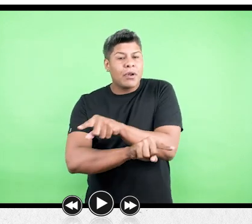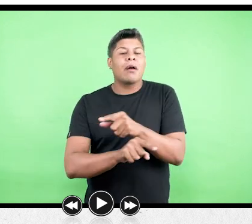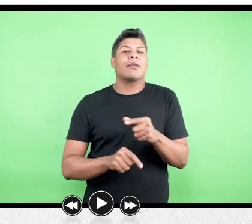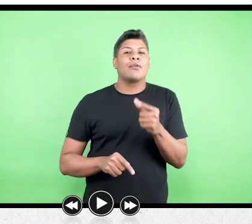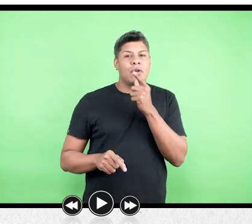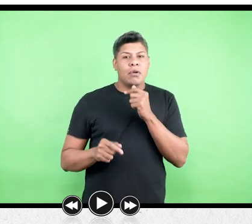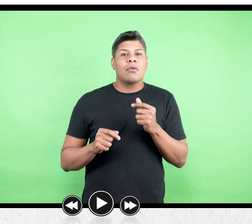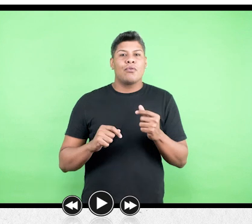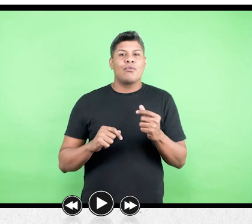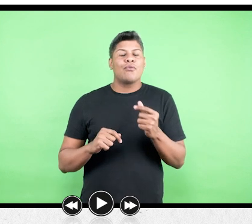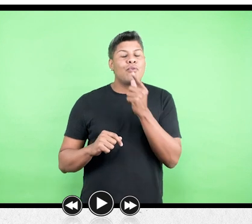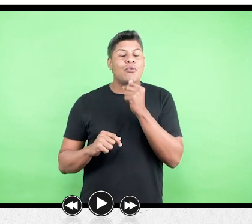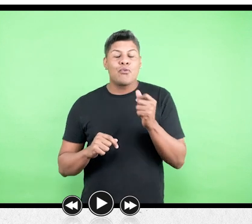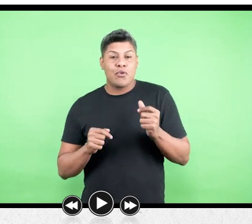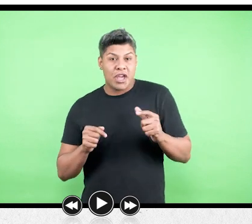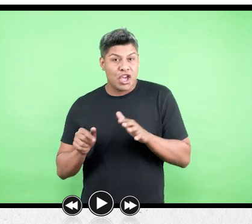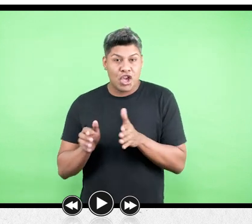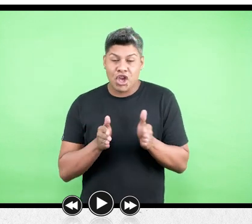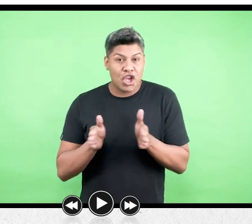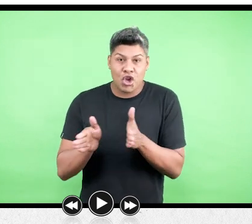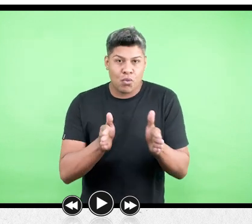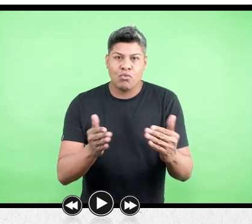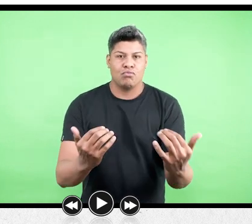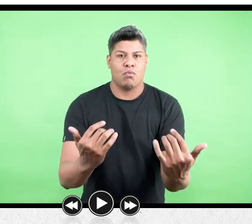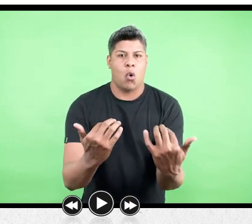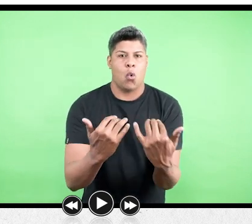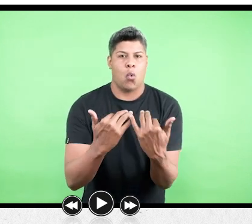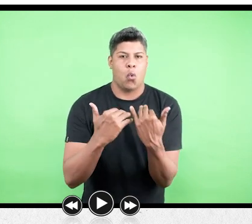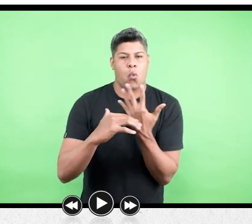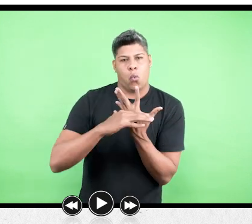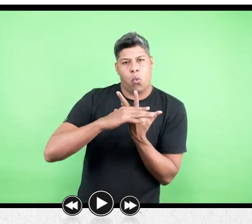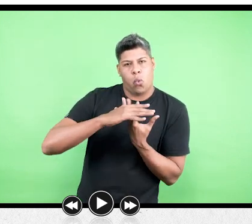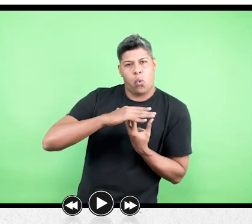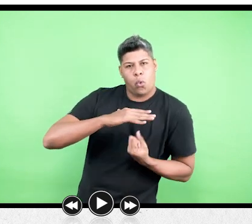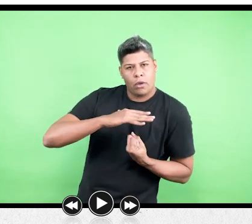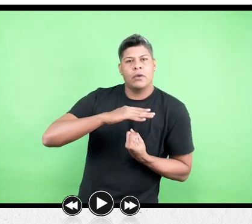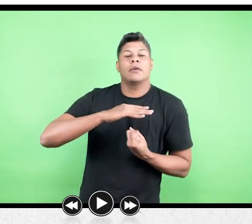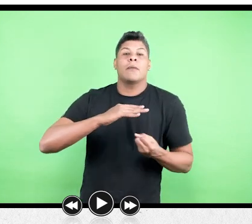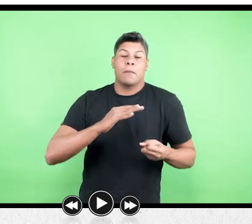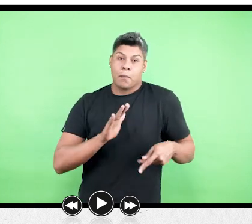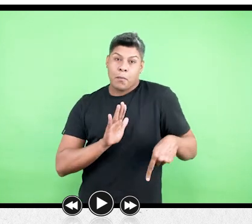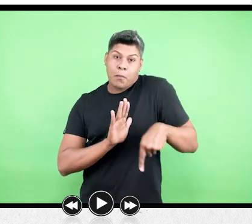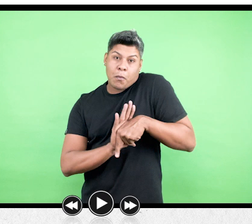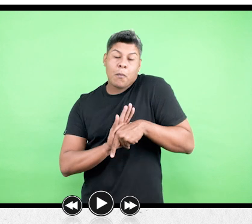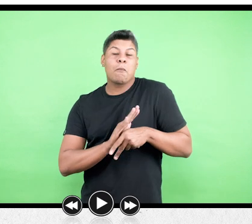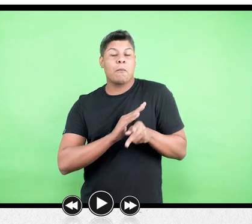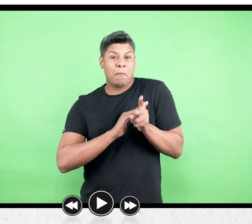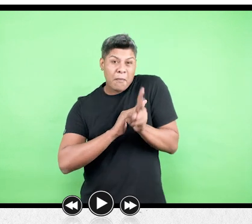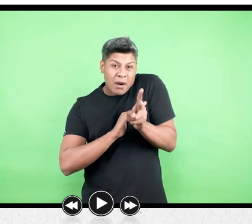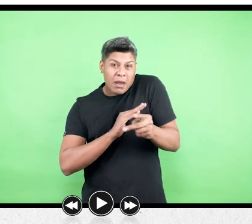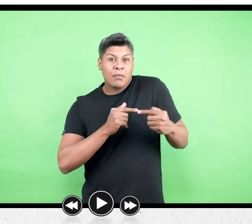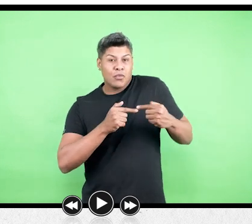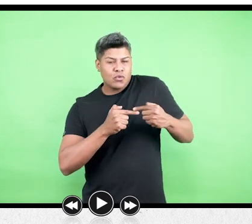abastecer o aquífero. Então, considerando que toda a água superficial e subterrânea faz parte do mesmo ciclo, a